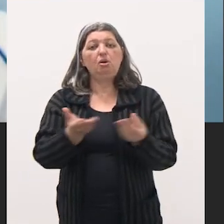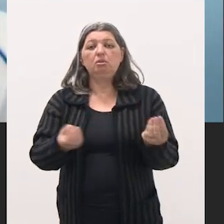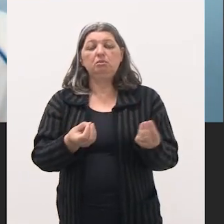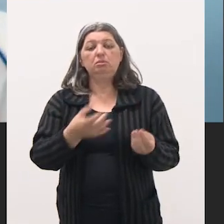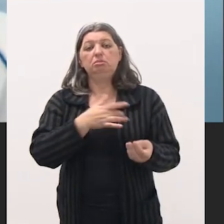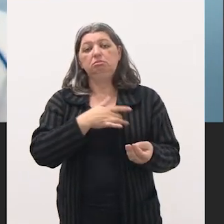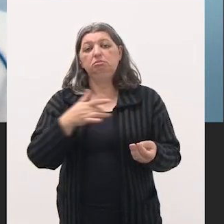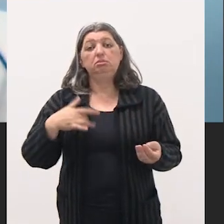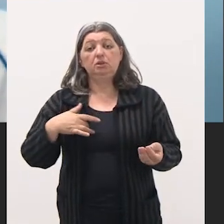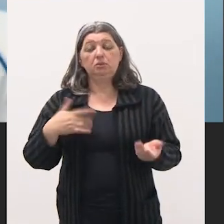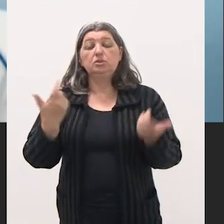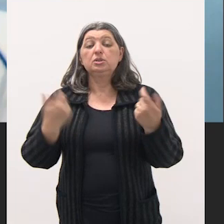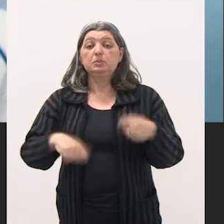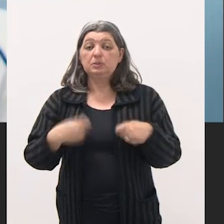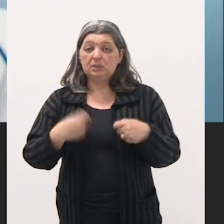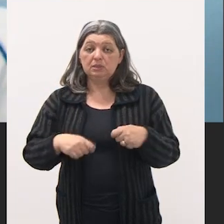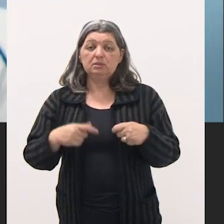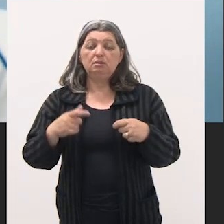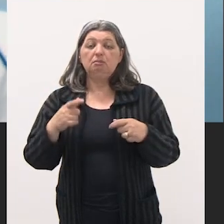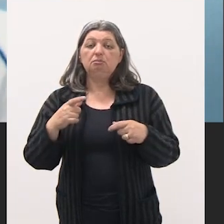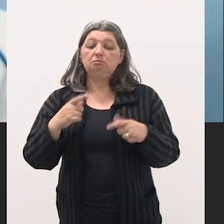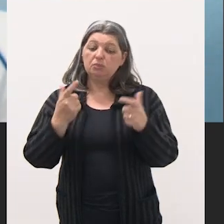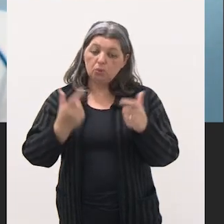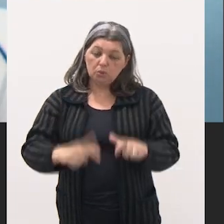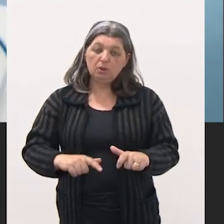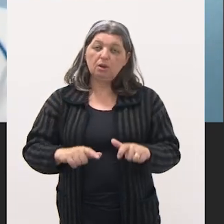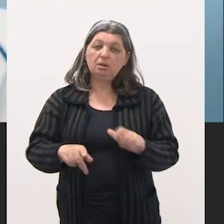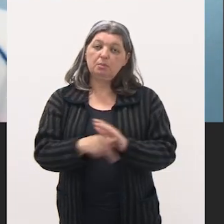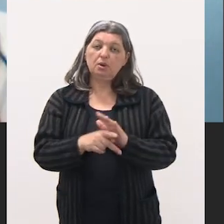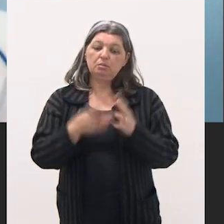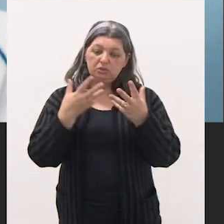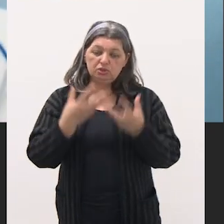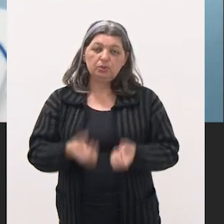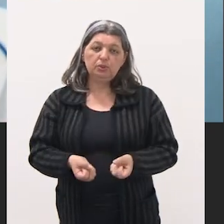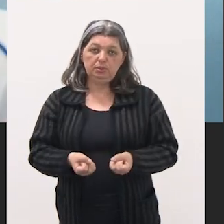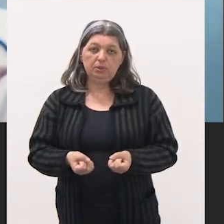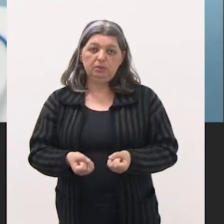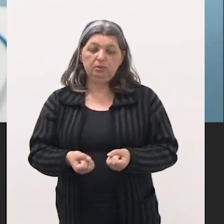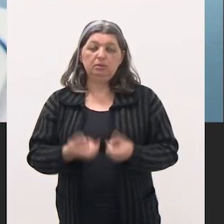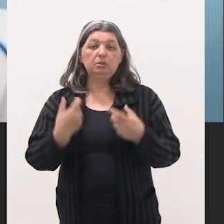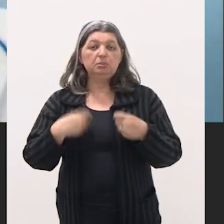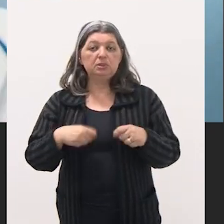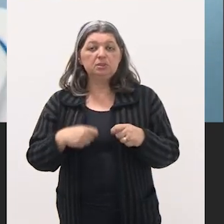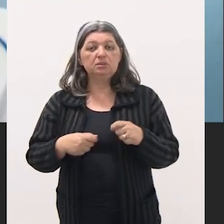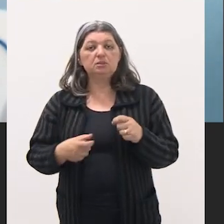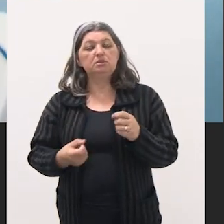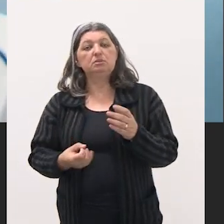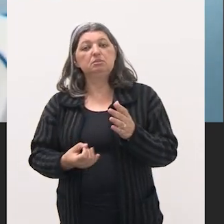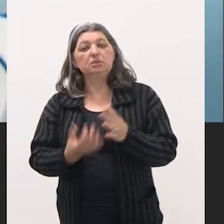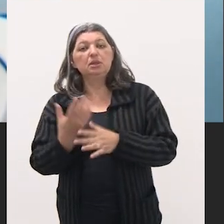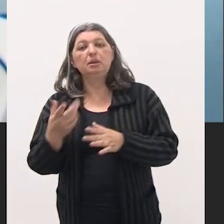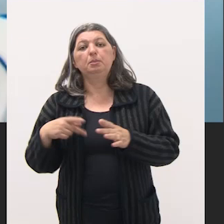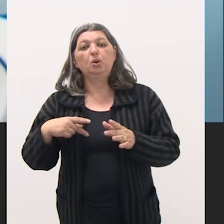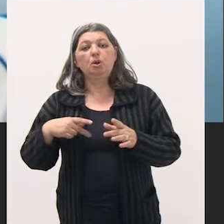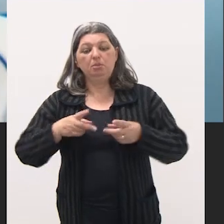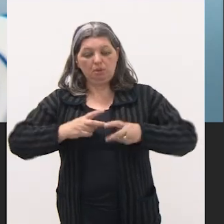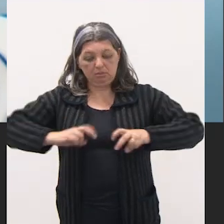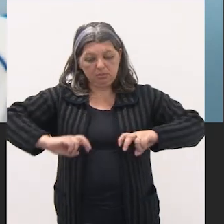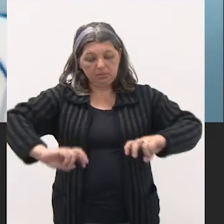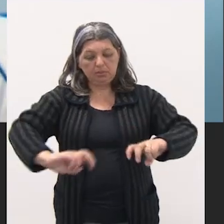saúde, ela tem que ser um espaço de acolhimento. E criar, a gente tem lá uma dinâmica de roda de